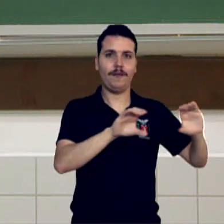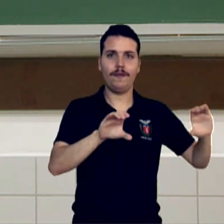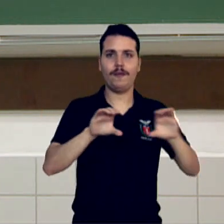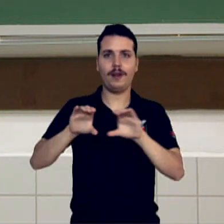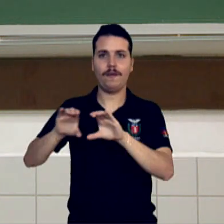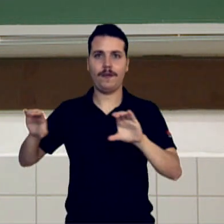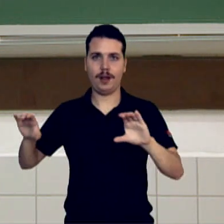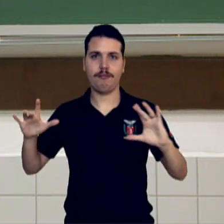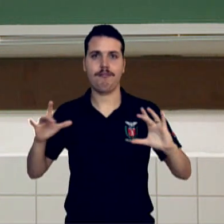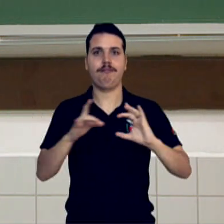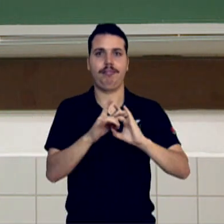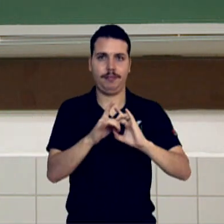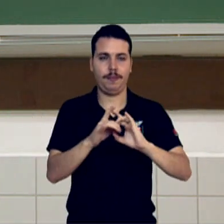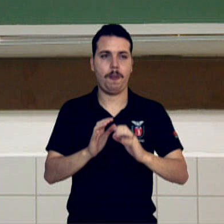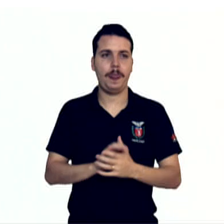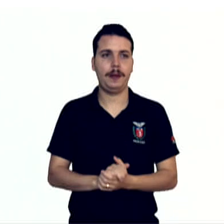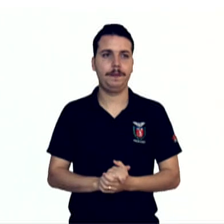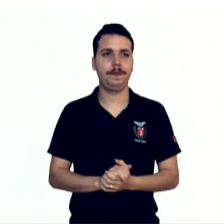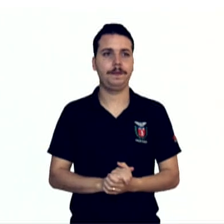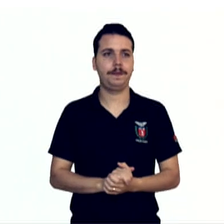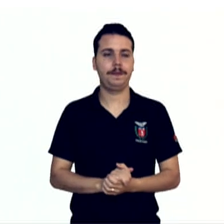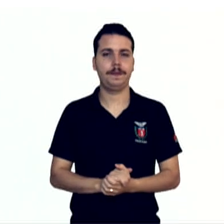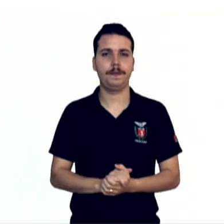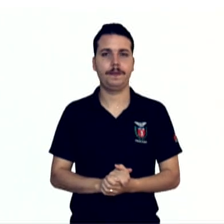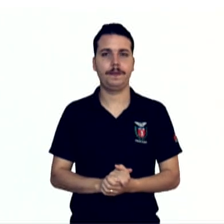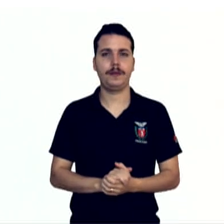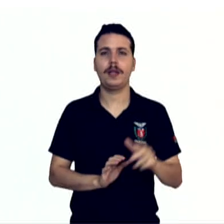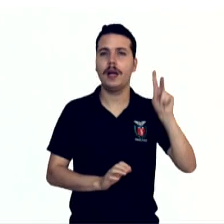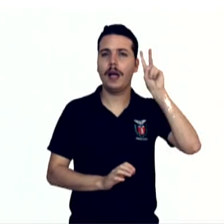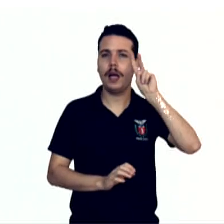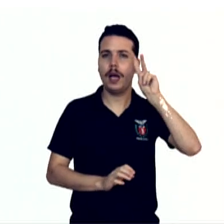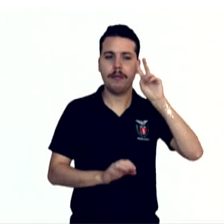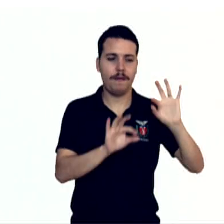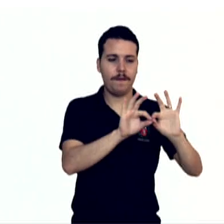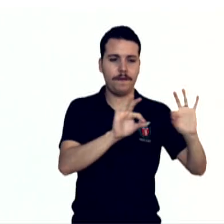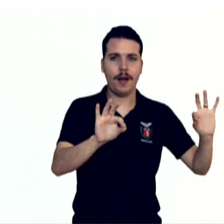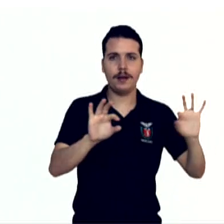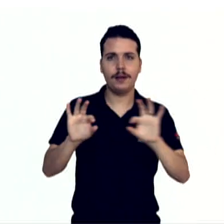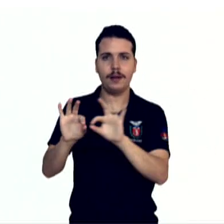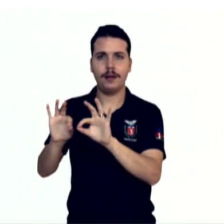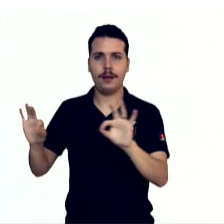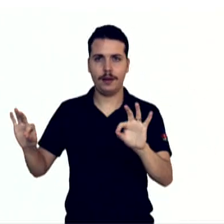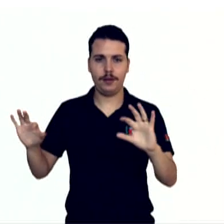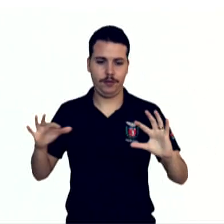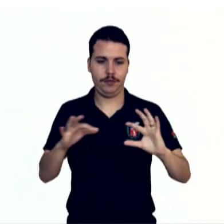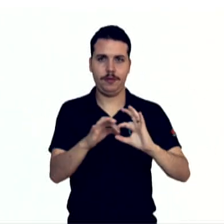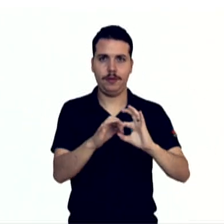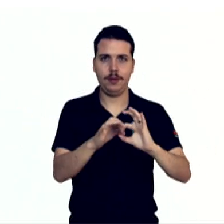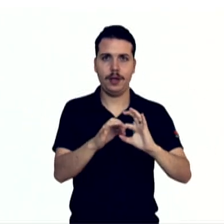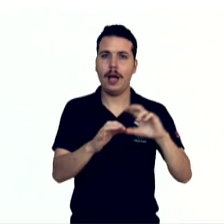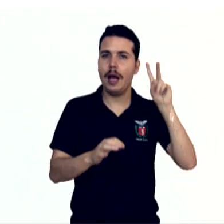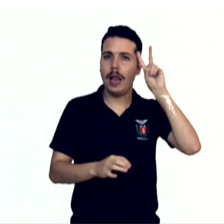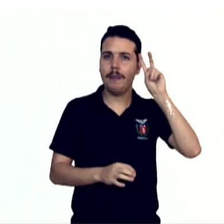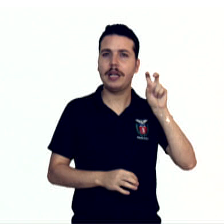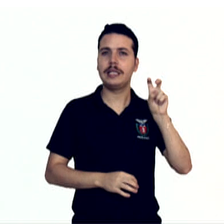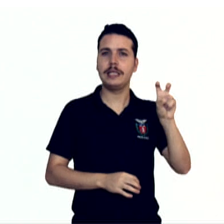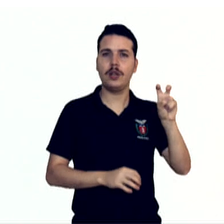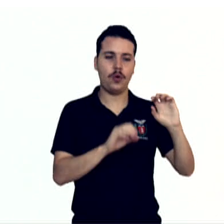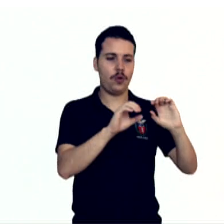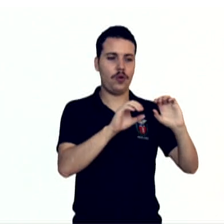aqui no período composto, lembra que na aula passada a gente falou das 5 orações